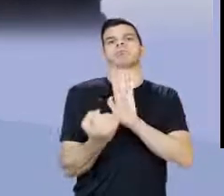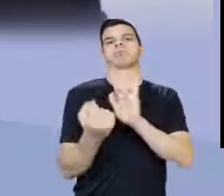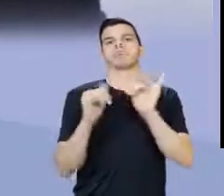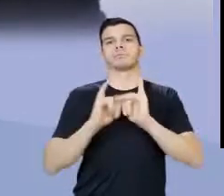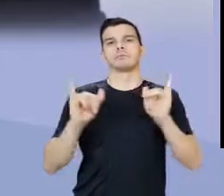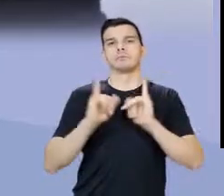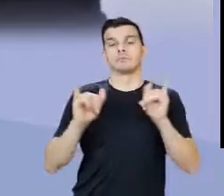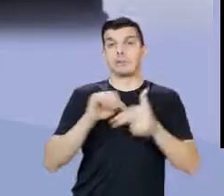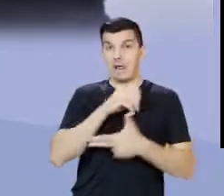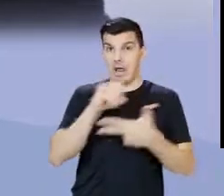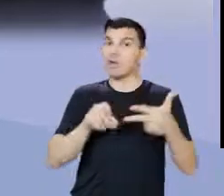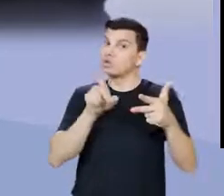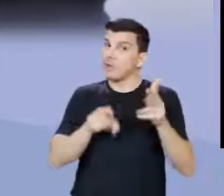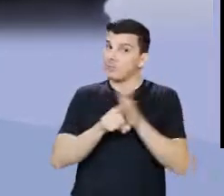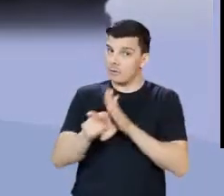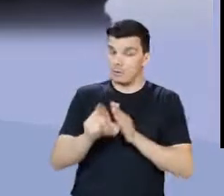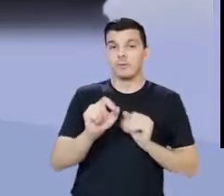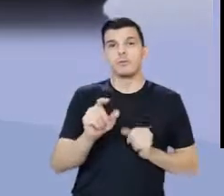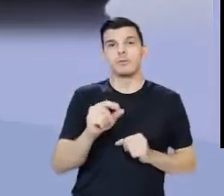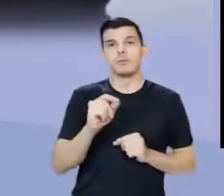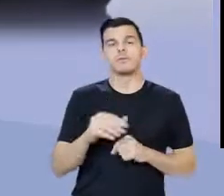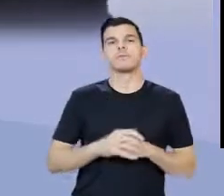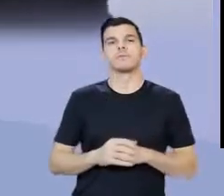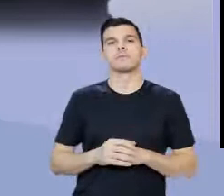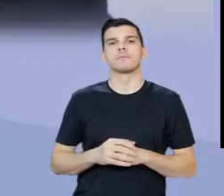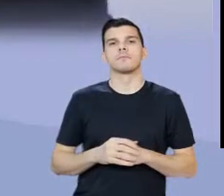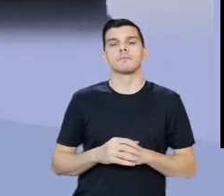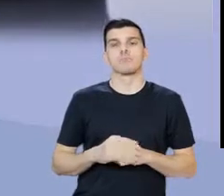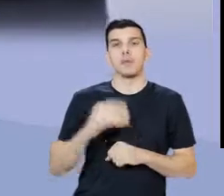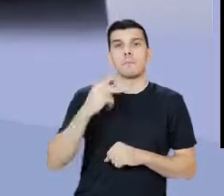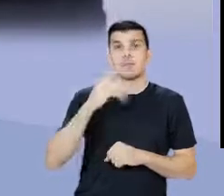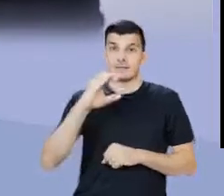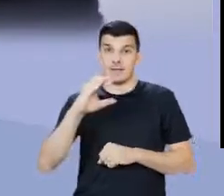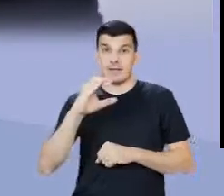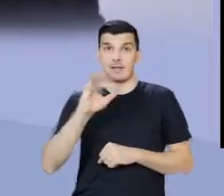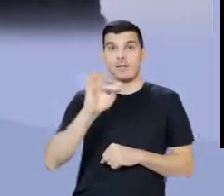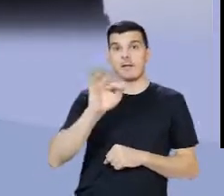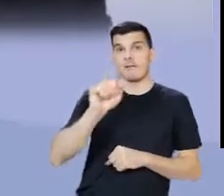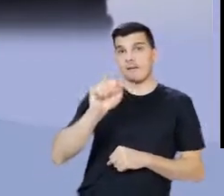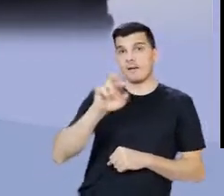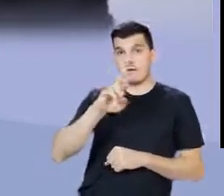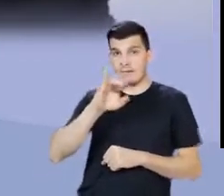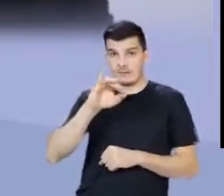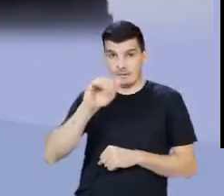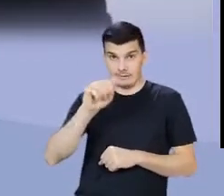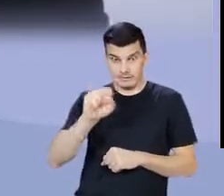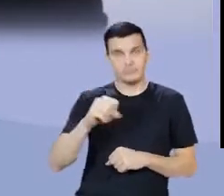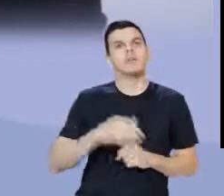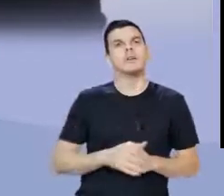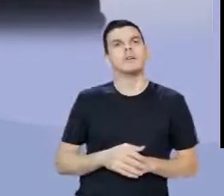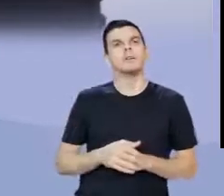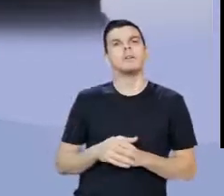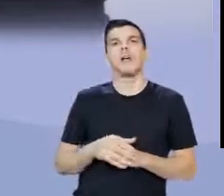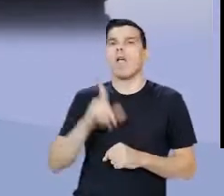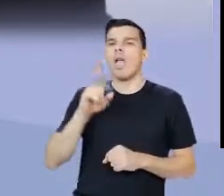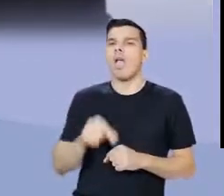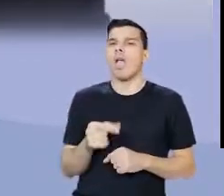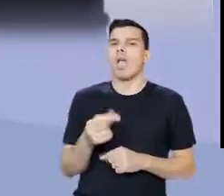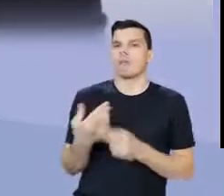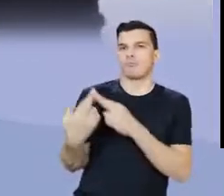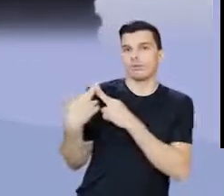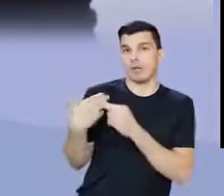que vai marcar a história que o Enem já cobrou, que era o escândalo do PC Farias, conhecido como Paulo César Farias, que tinha